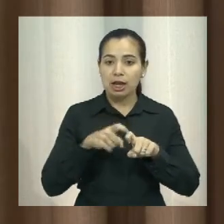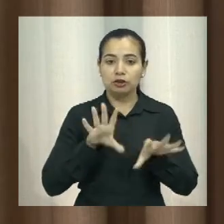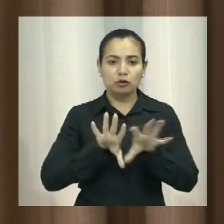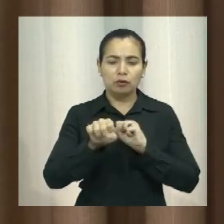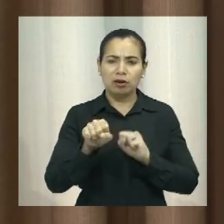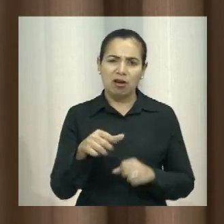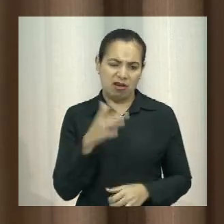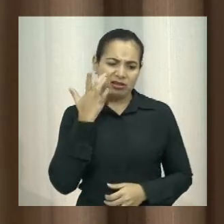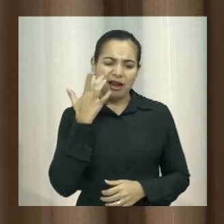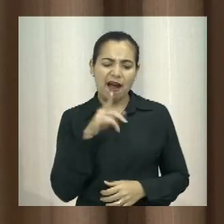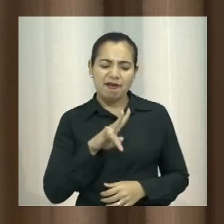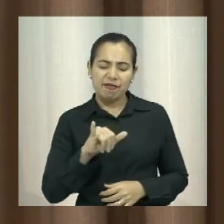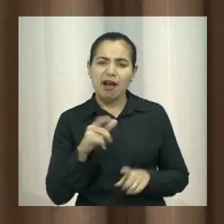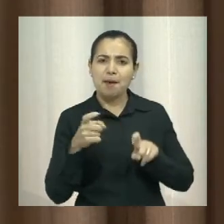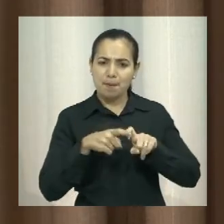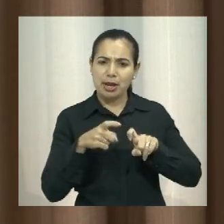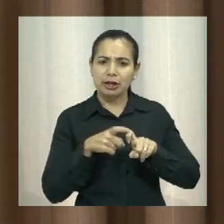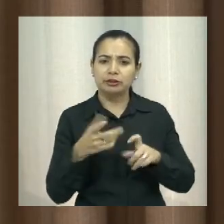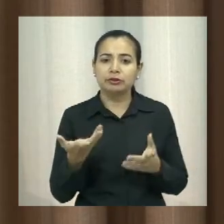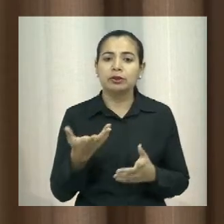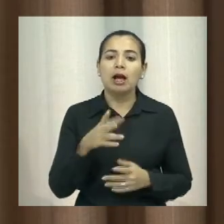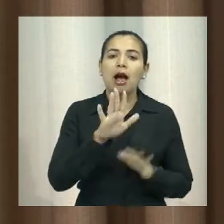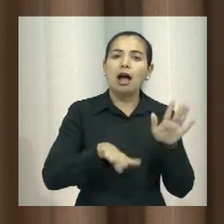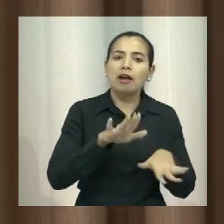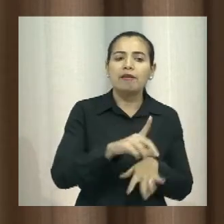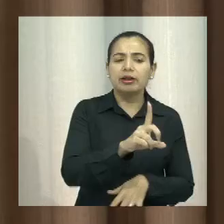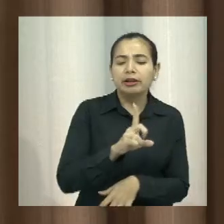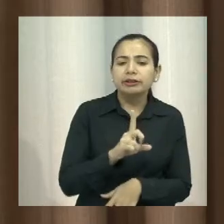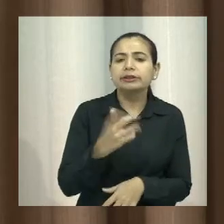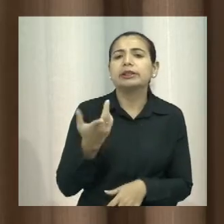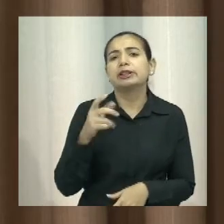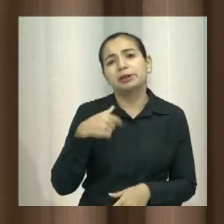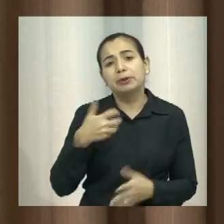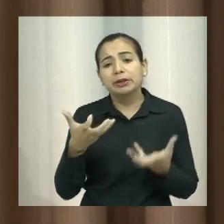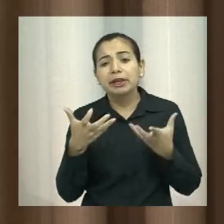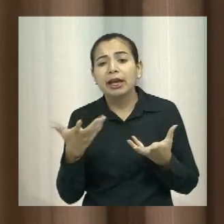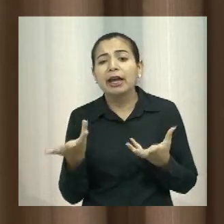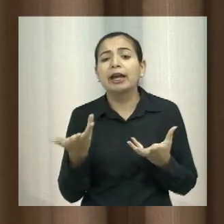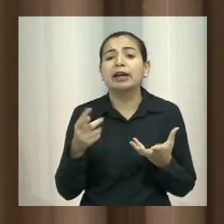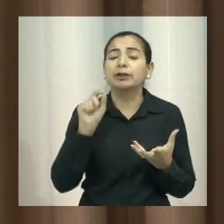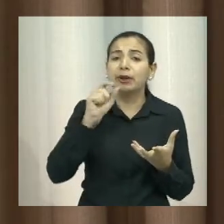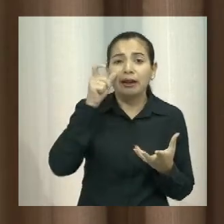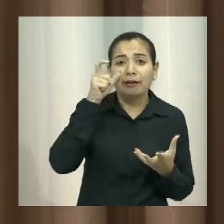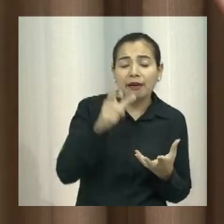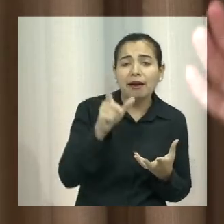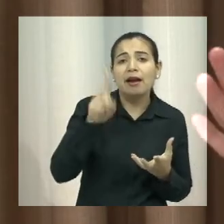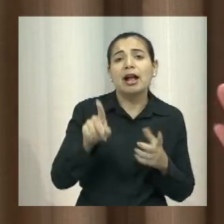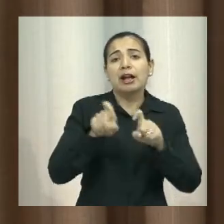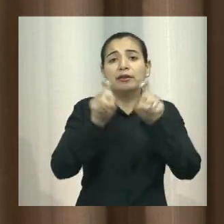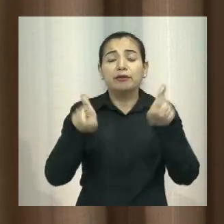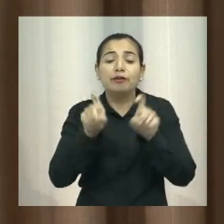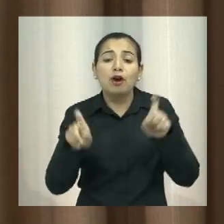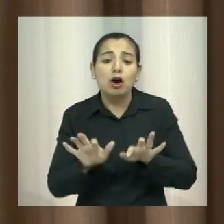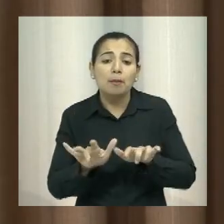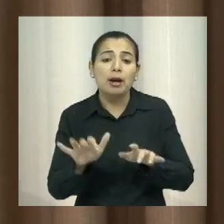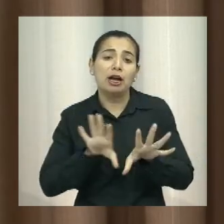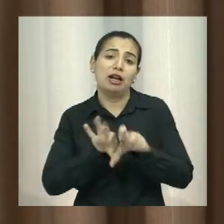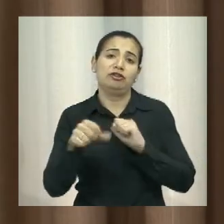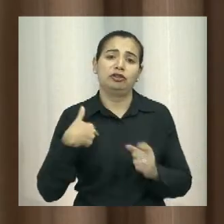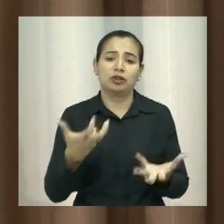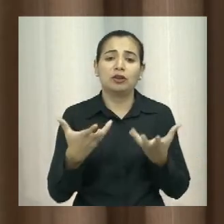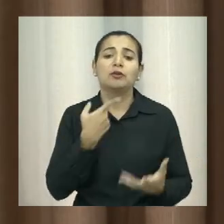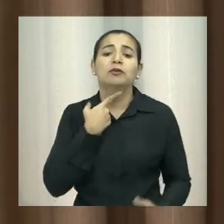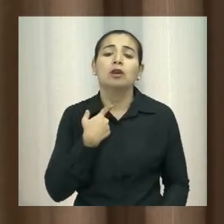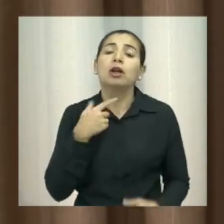quer ser médico? Sim. Não, pai, eu cheguei, estou vendo que isso é uma área, né? Que o meu interesse é estudar informática e daí seguir sua vida e o pai